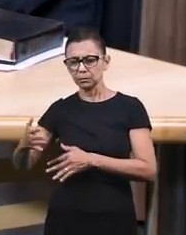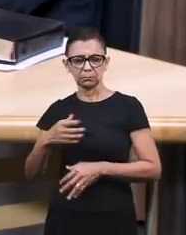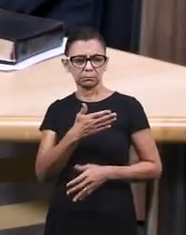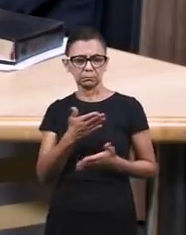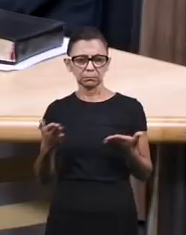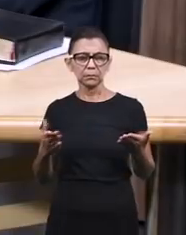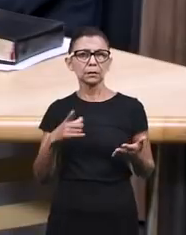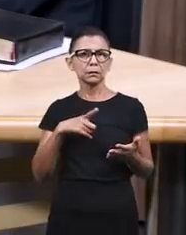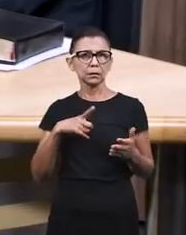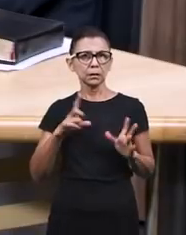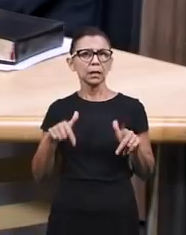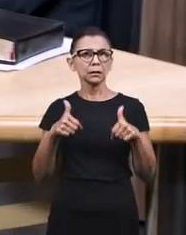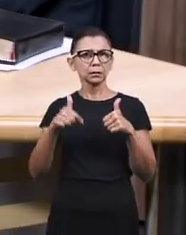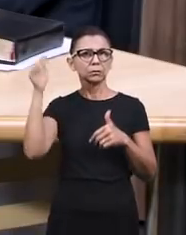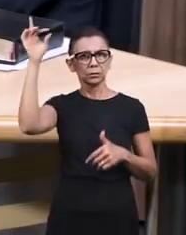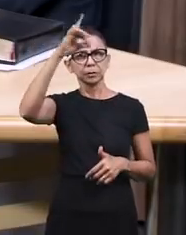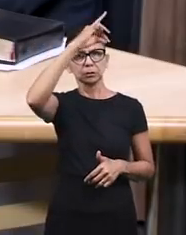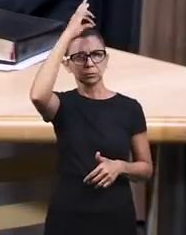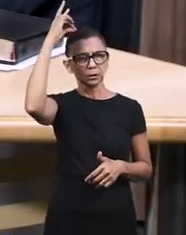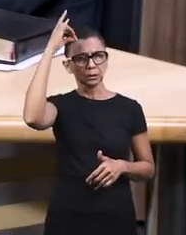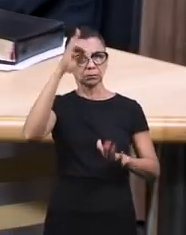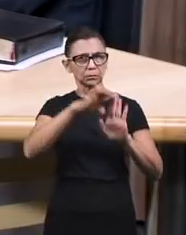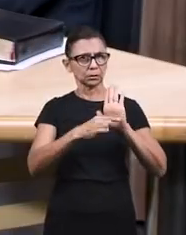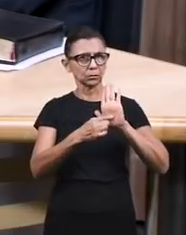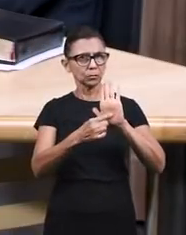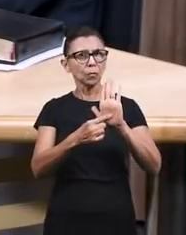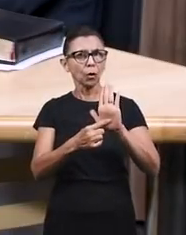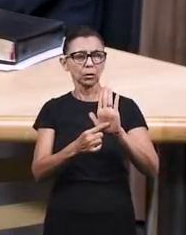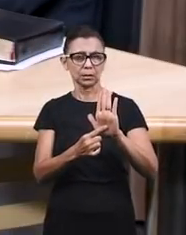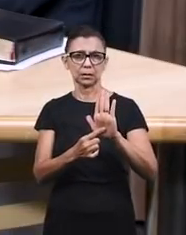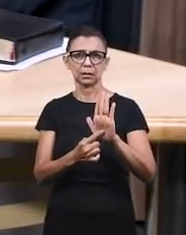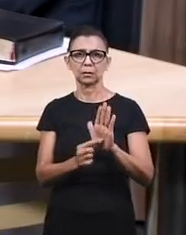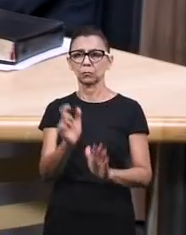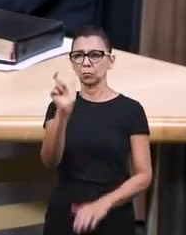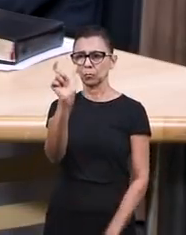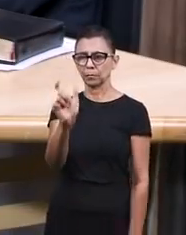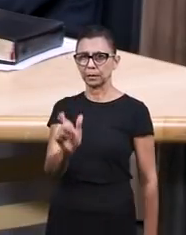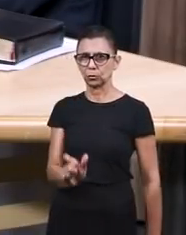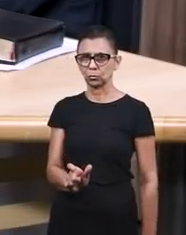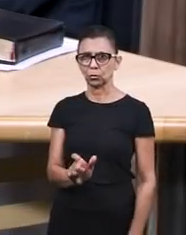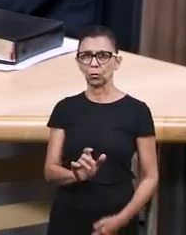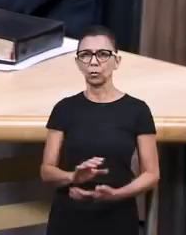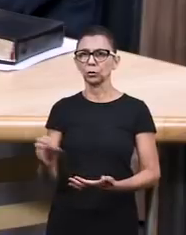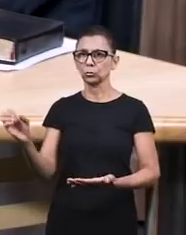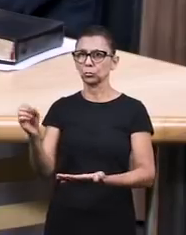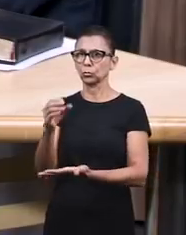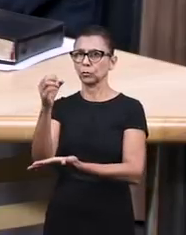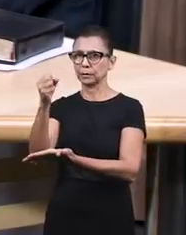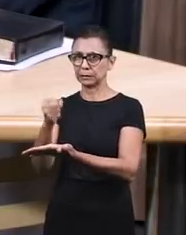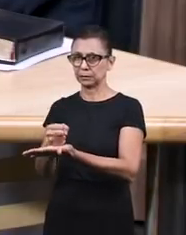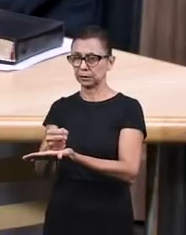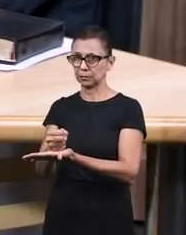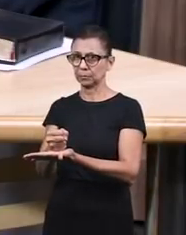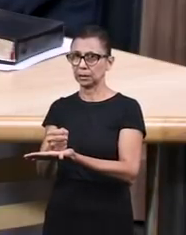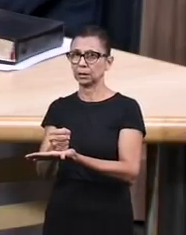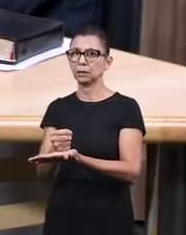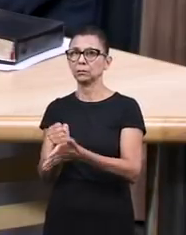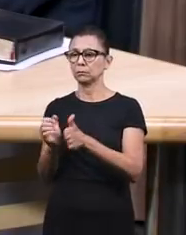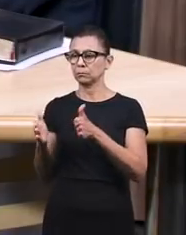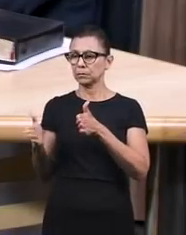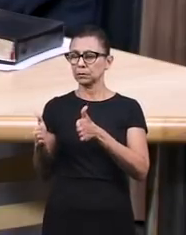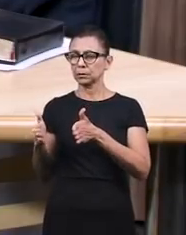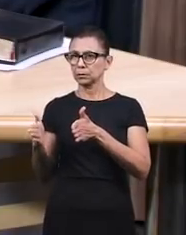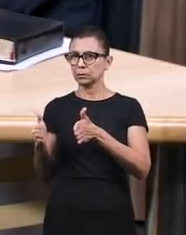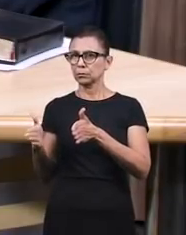Espírito Santo, haja vista o texto que nós acabamos de ler, que fala sobre um personagem do Novo Testamento, registrado no período do